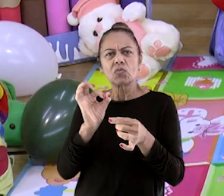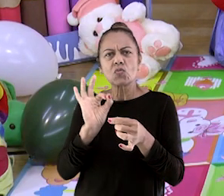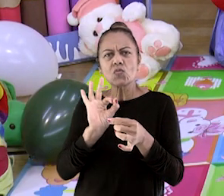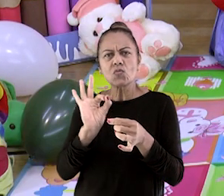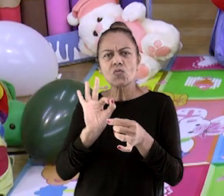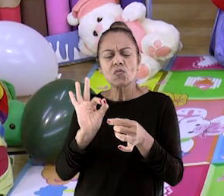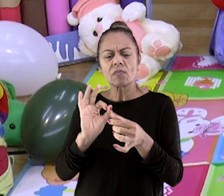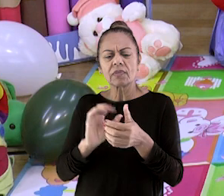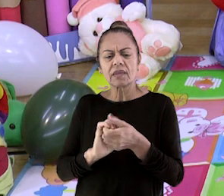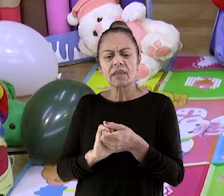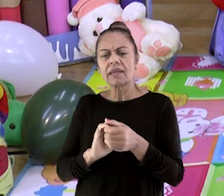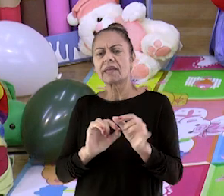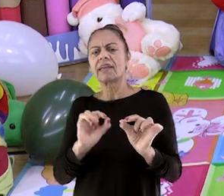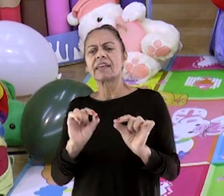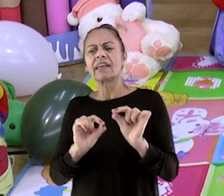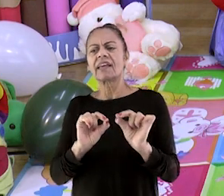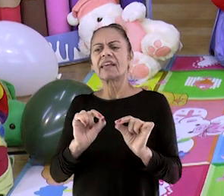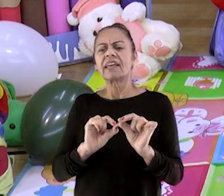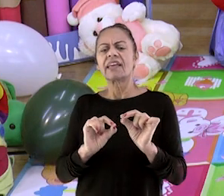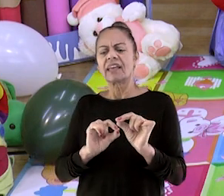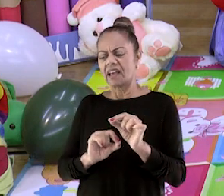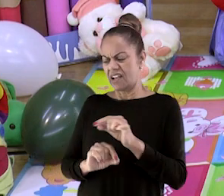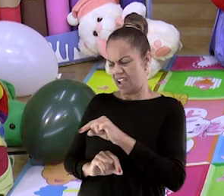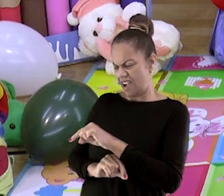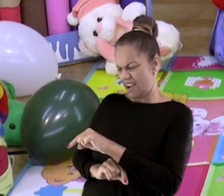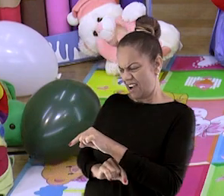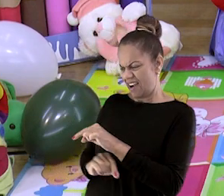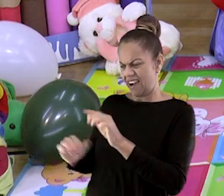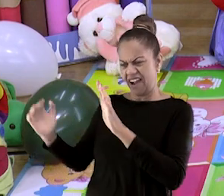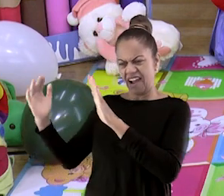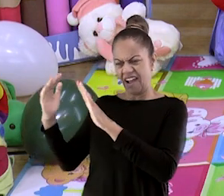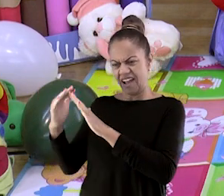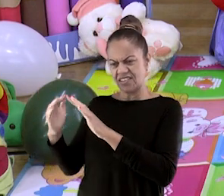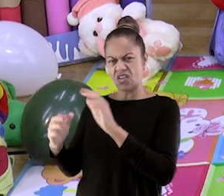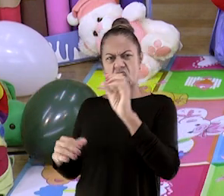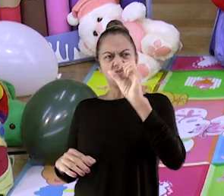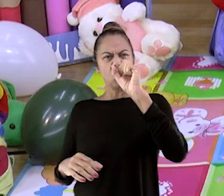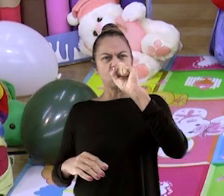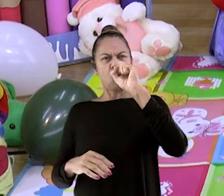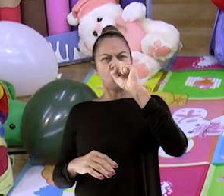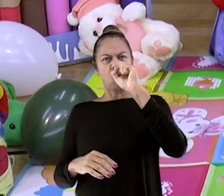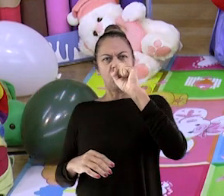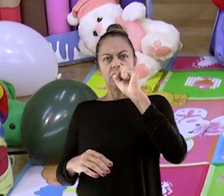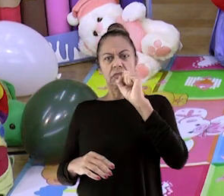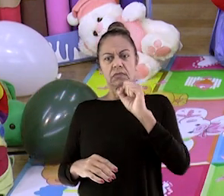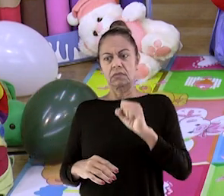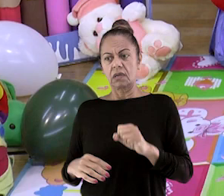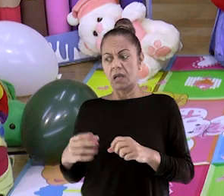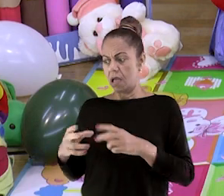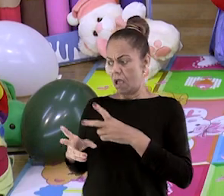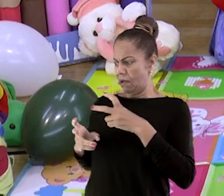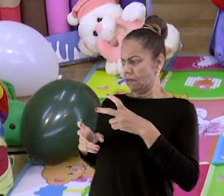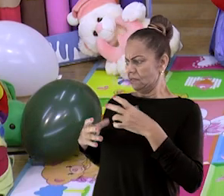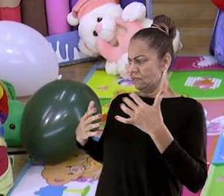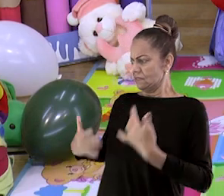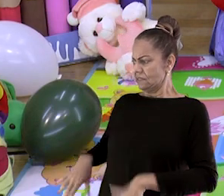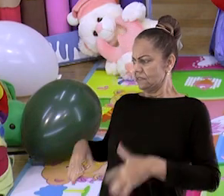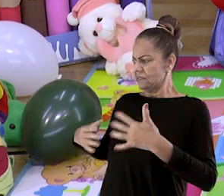aqui essa casa toma mamadeira eu hein eu não tomo mamadeira